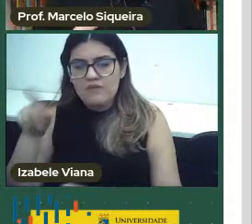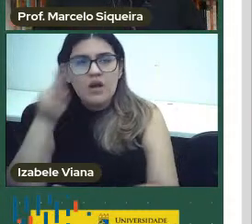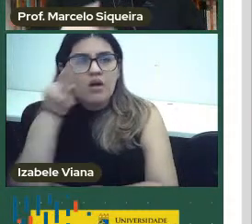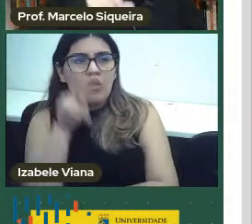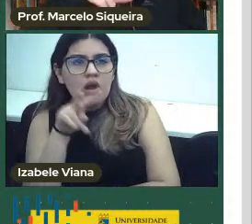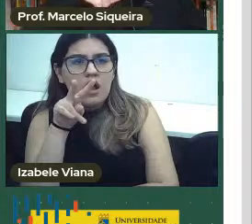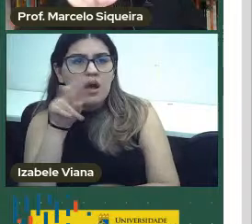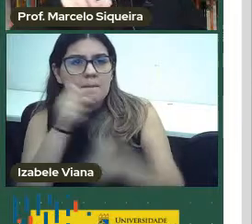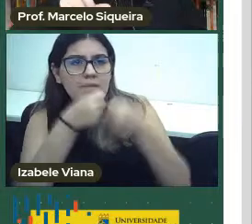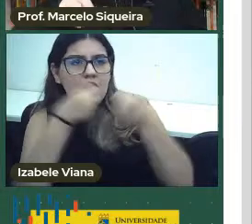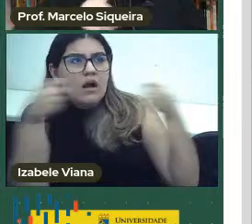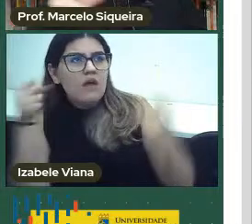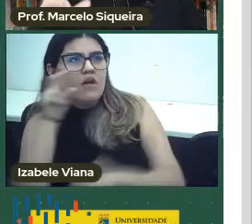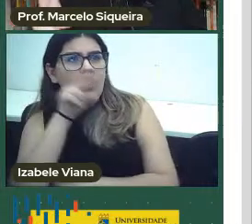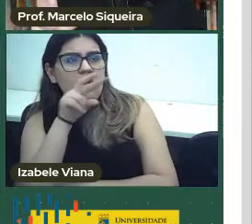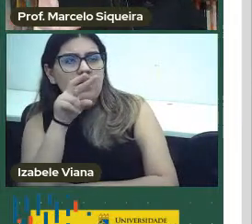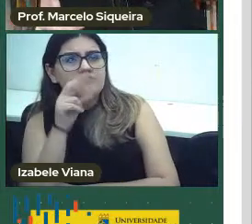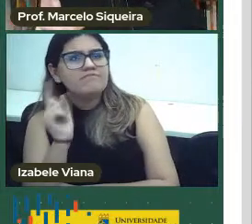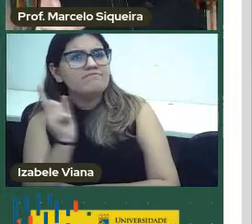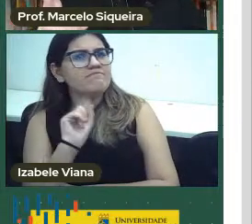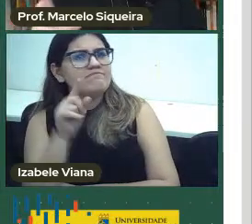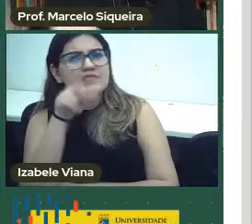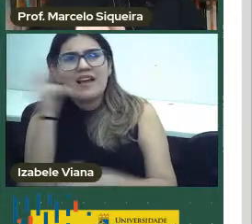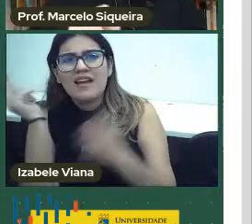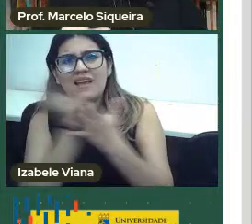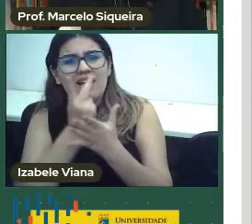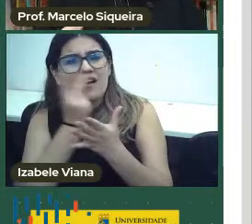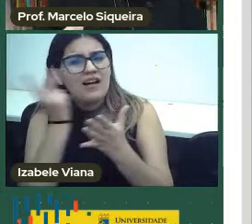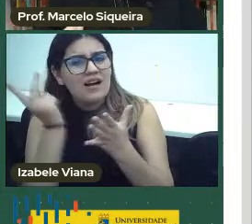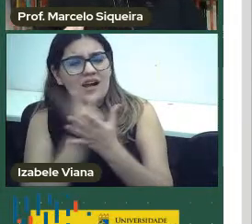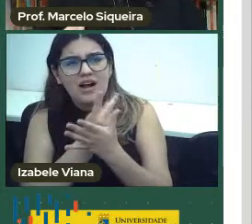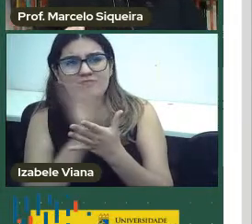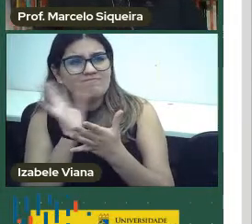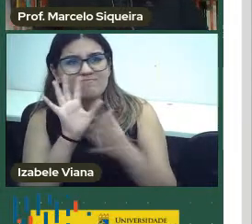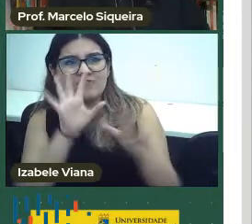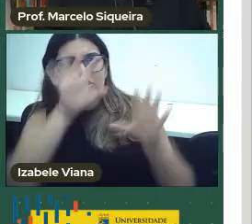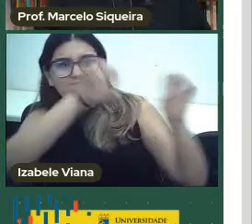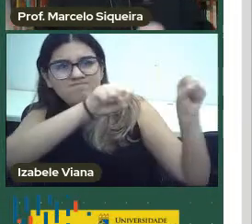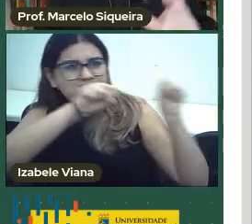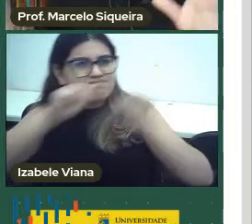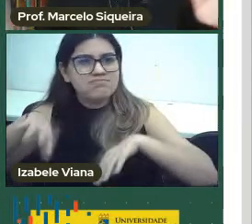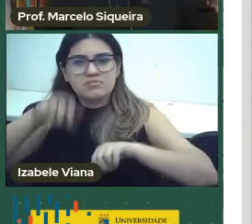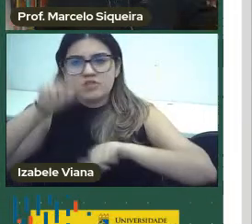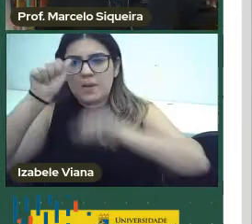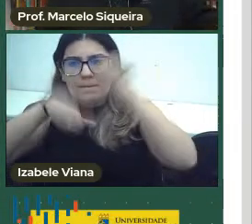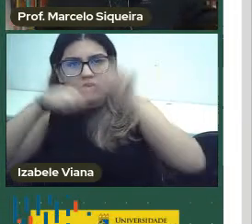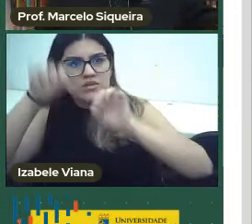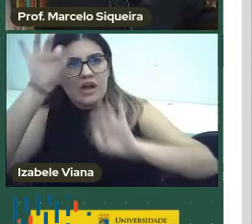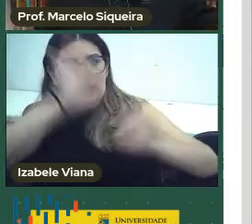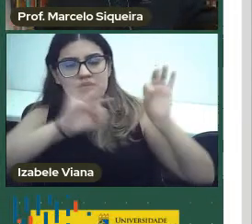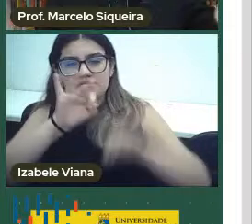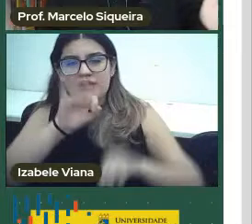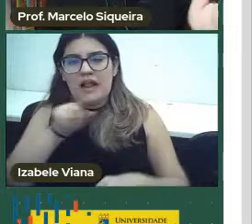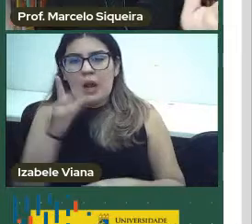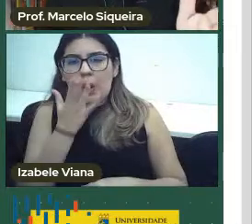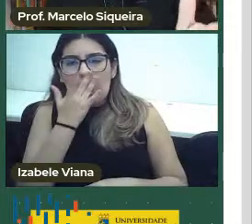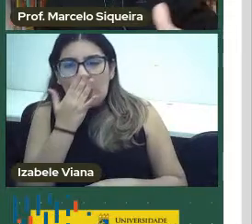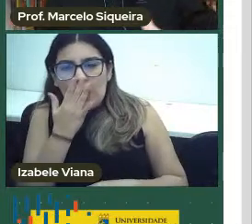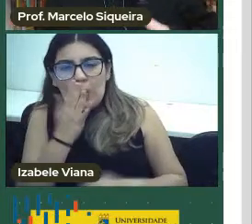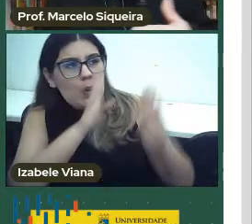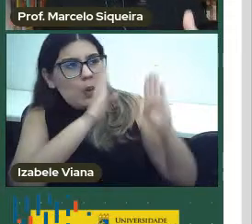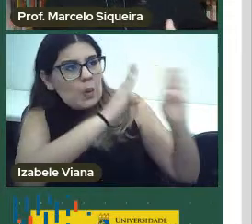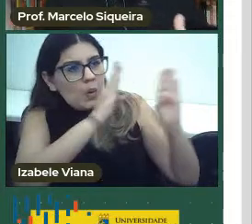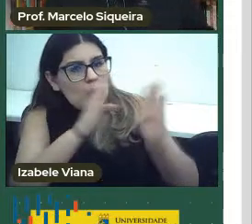e falar assim, não, está tudo errado, eu vou mudar isso aqui. Ao invés de estar separado por cor e estar